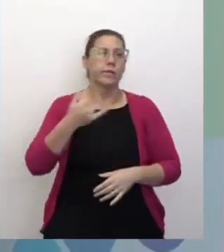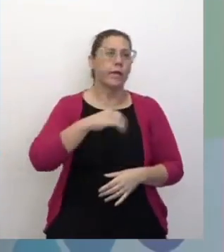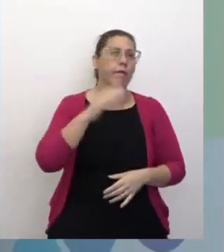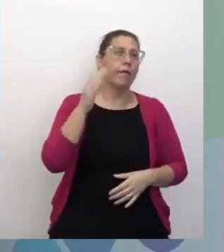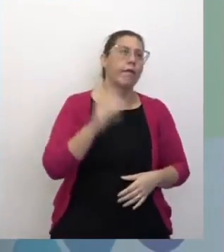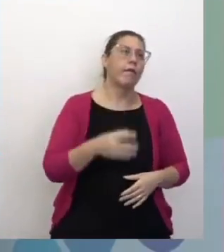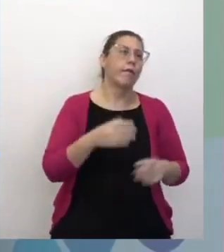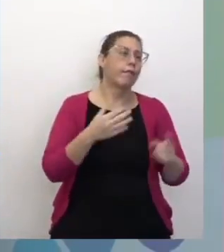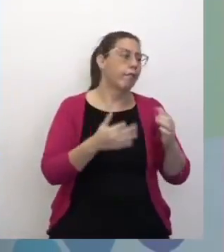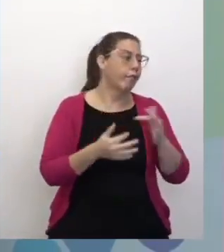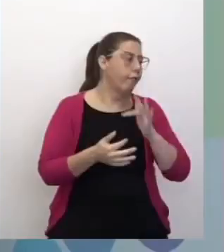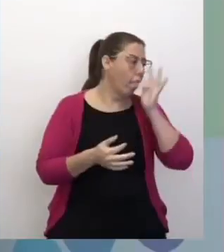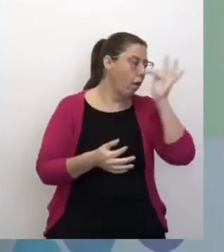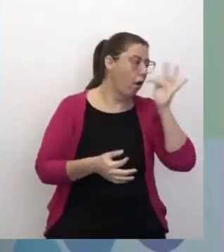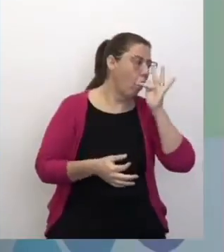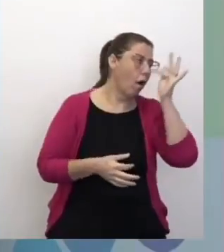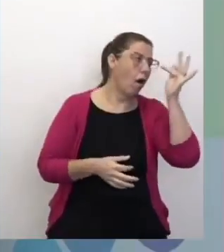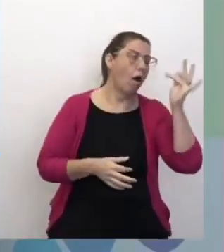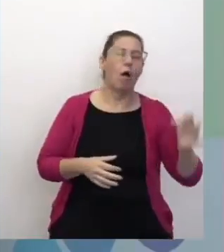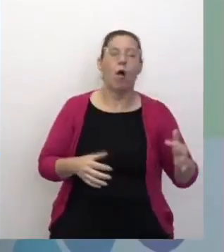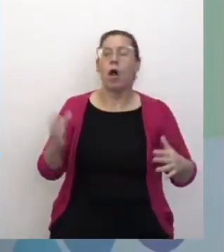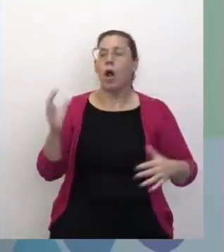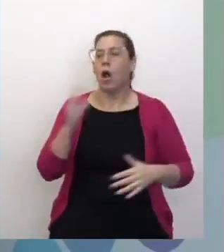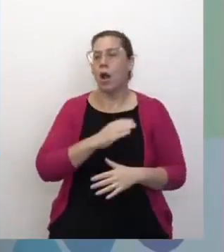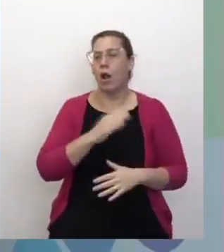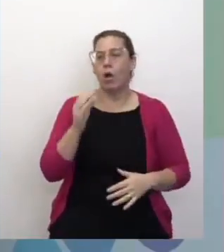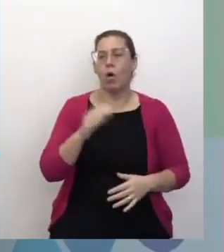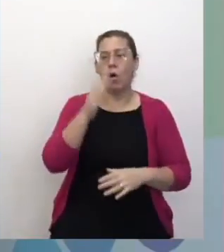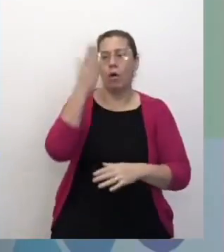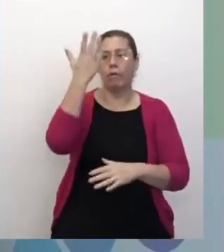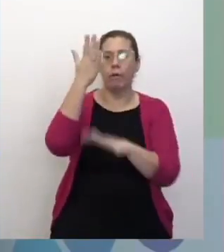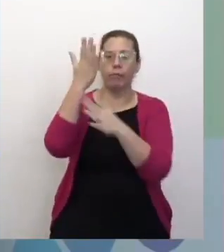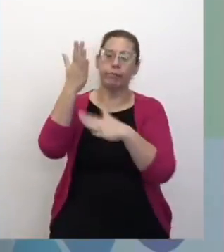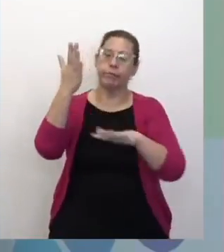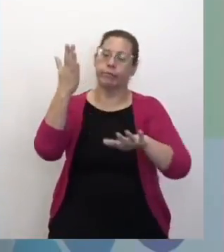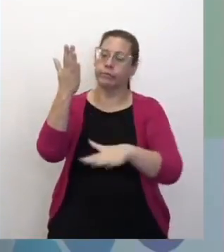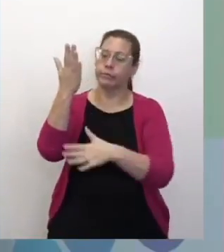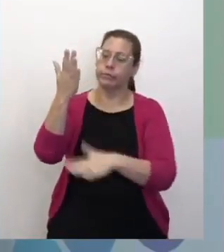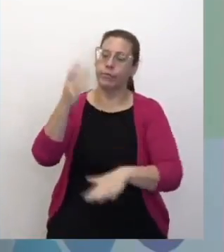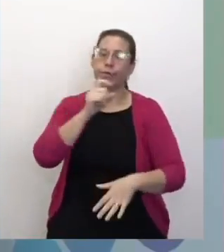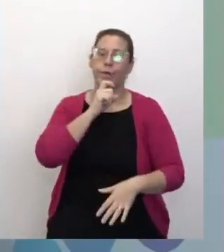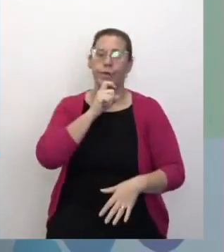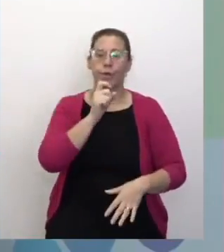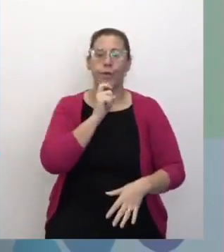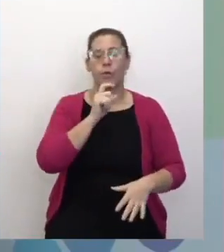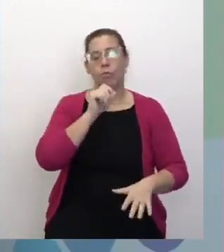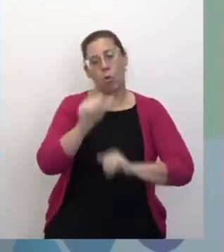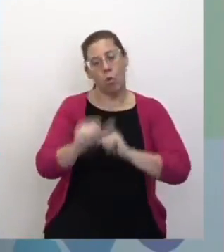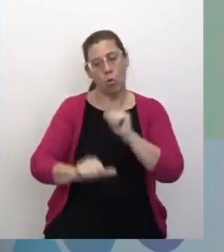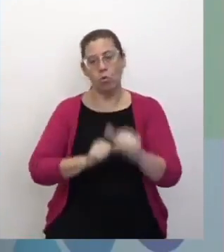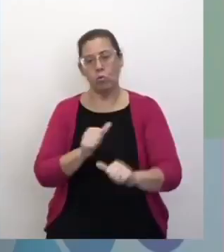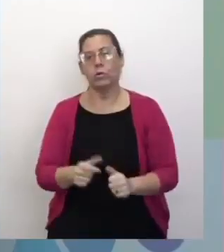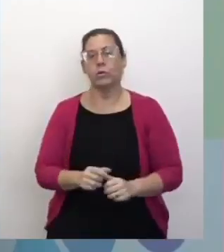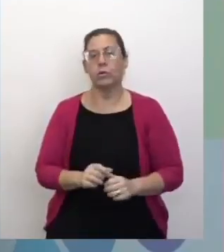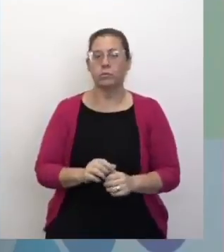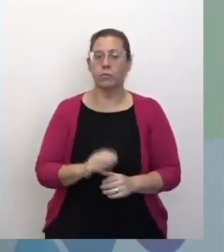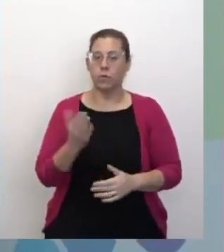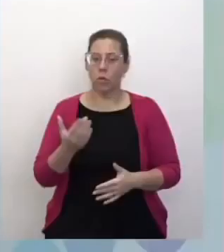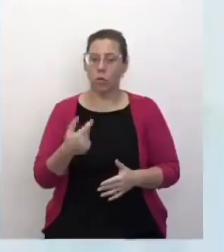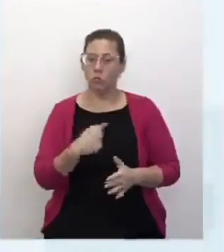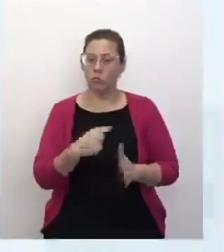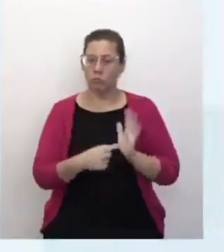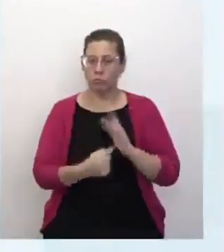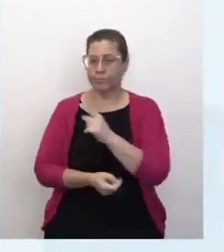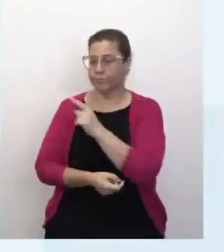resumindo o que nós falamos e trazendo um novo texto para a aula de hoje, porque hoje traremos para vocês mais uma concepção de amor. Olha na